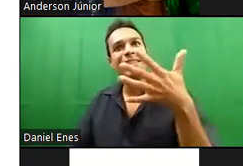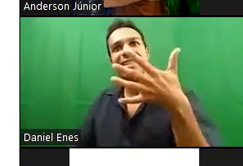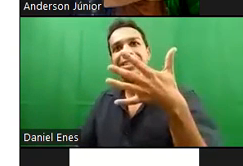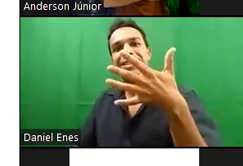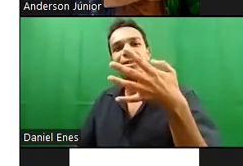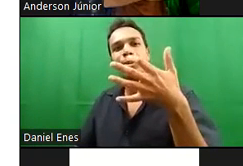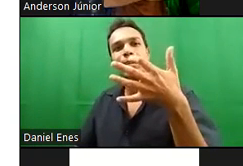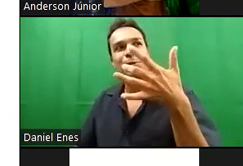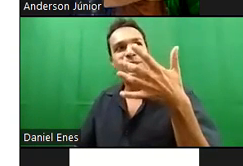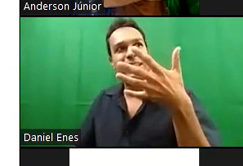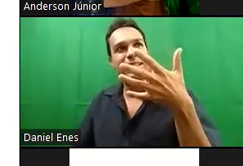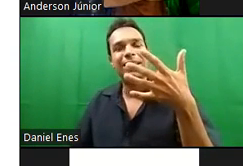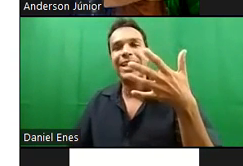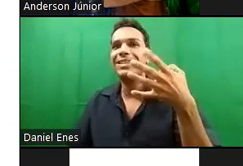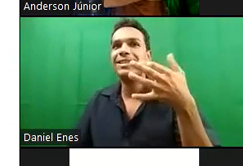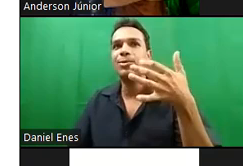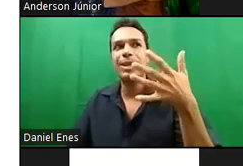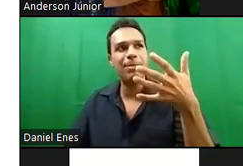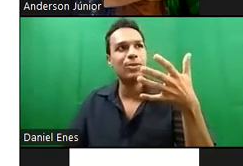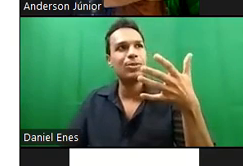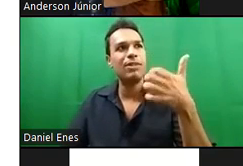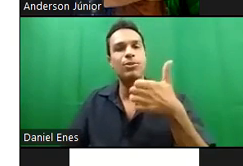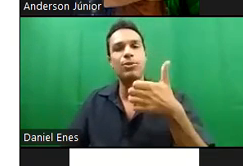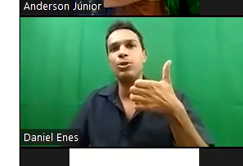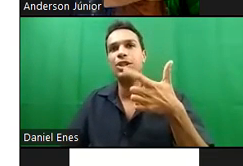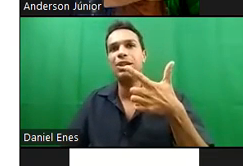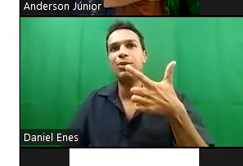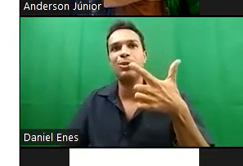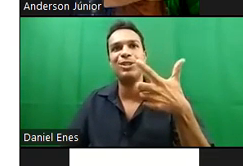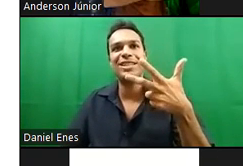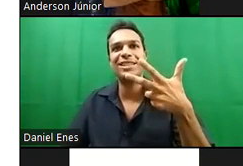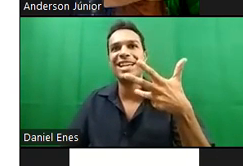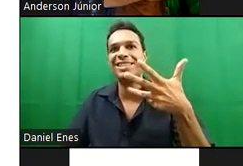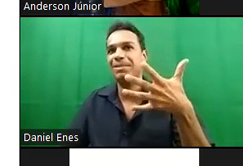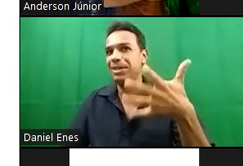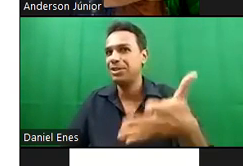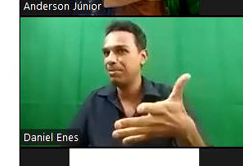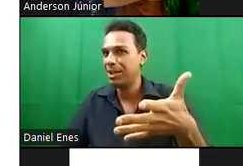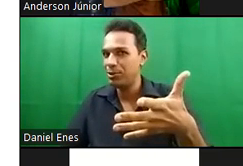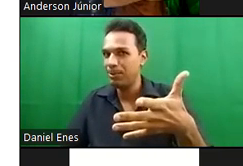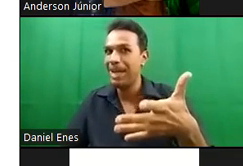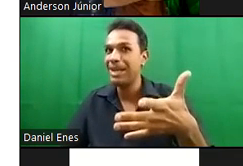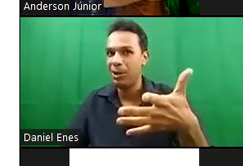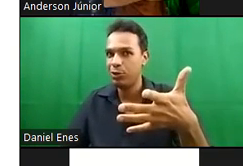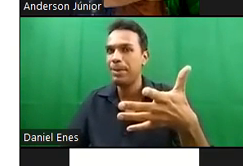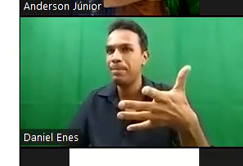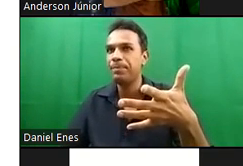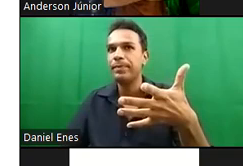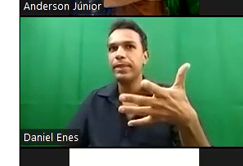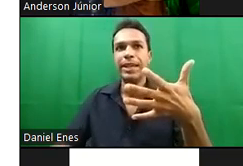menos esses 5 campos aí, né? Esses 5 elementos, né? A fonologia, morfologia, sintaxe, semântica e